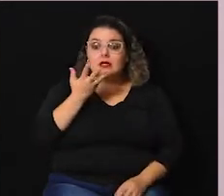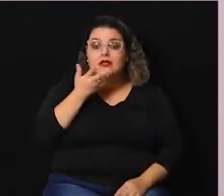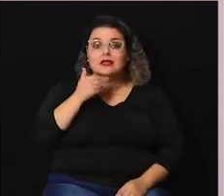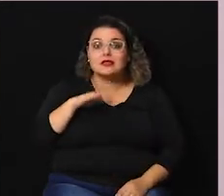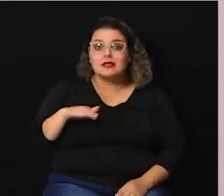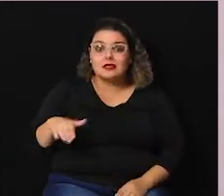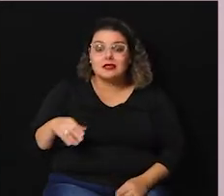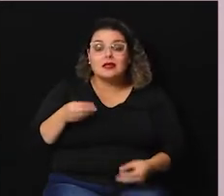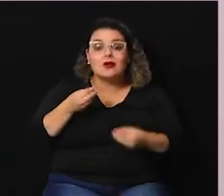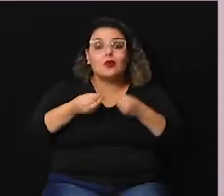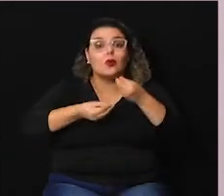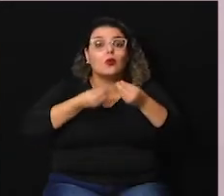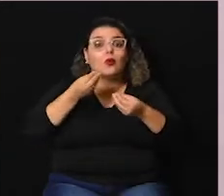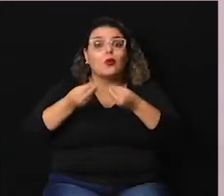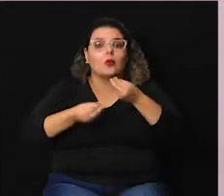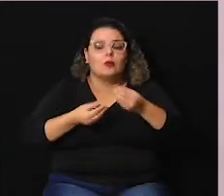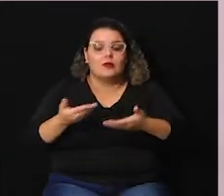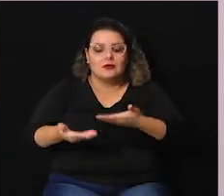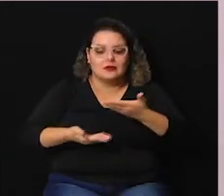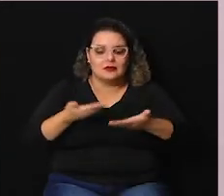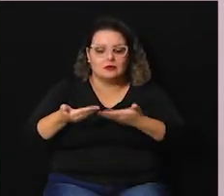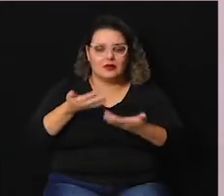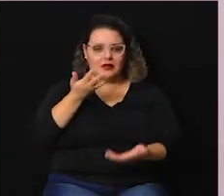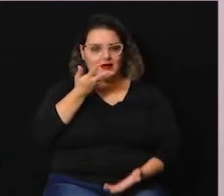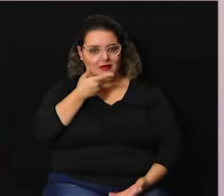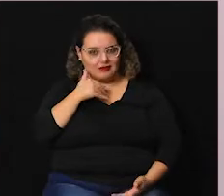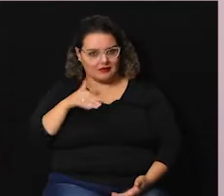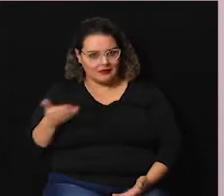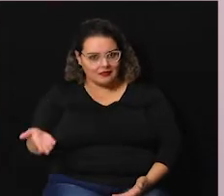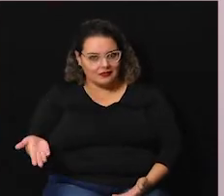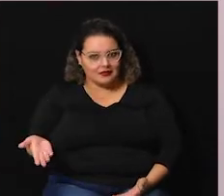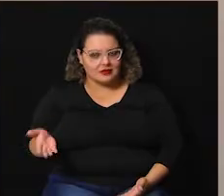E como trabalhar a criança?